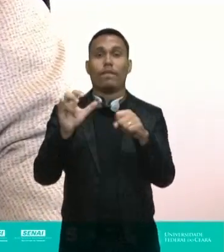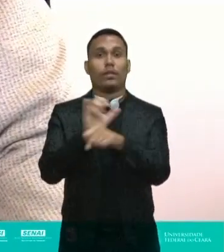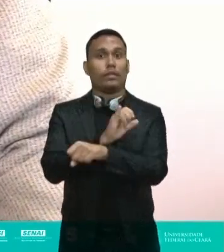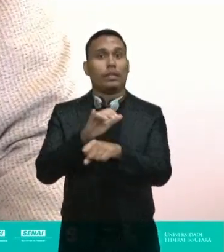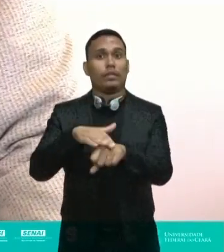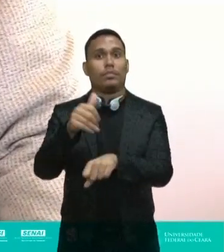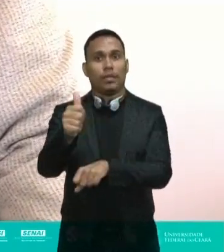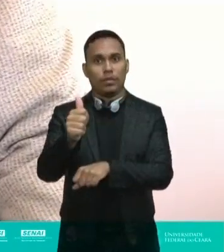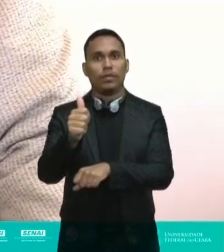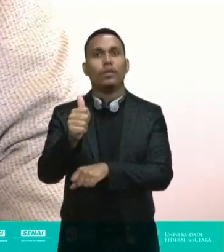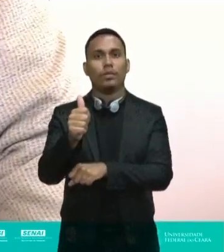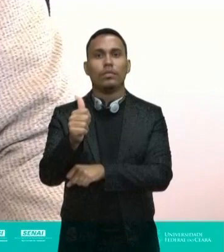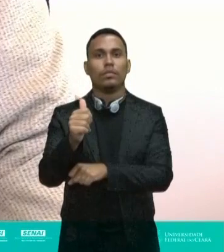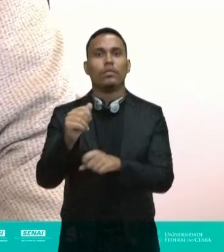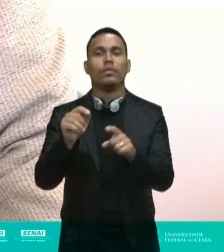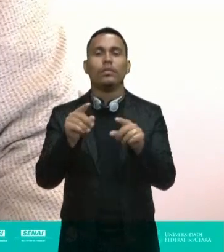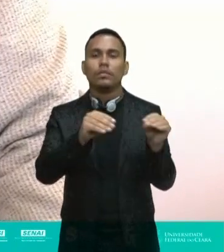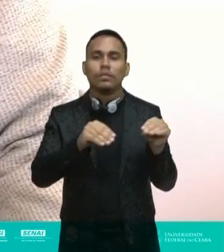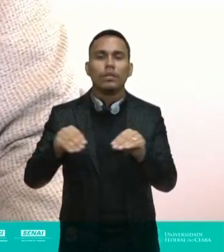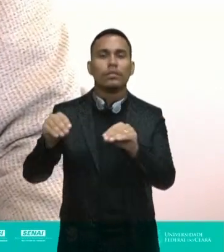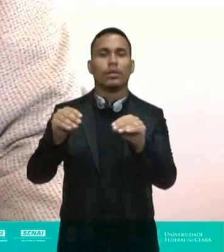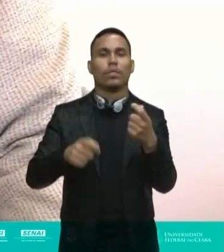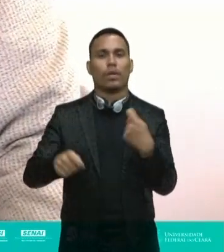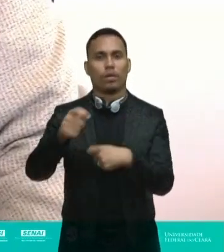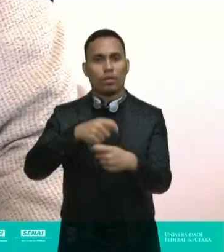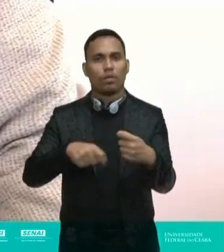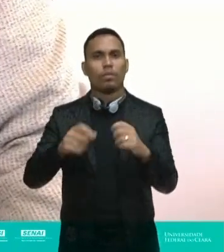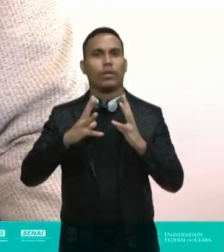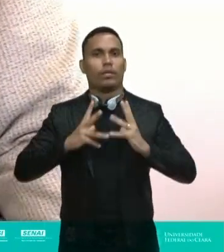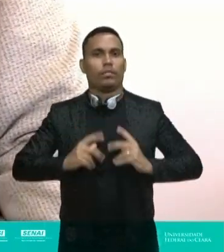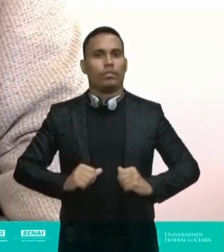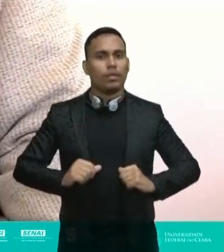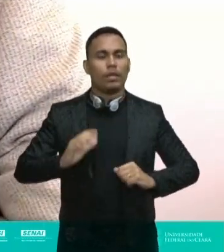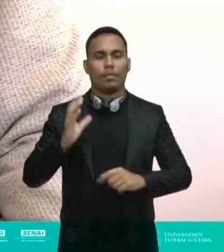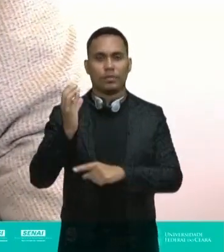mais abrangente de transição para uma economia plenamente descarbonizada.